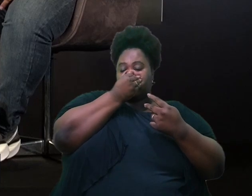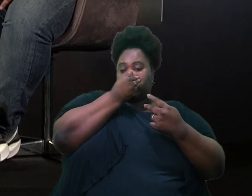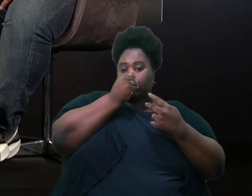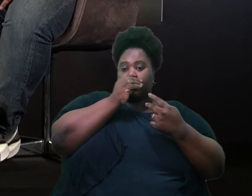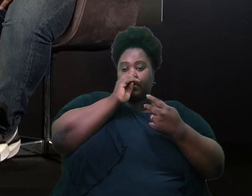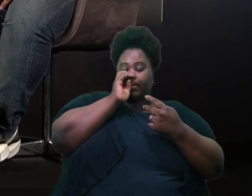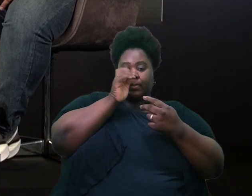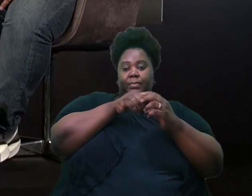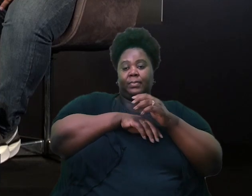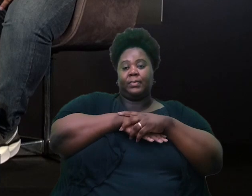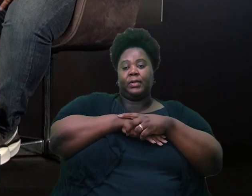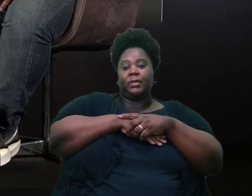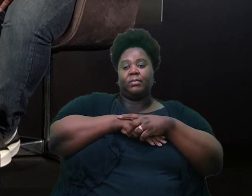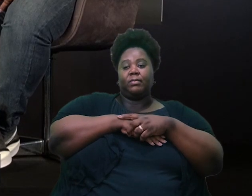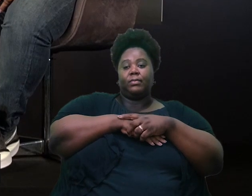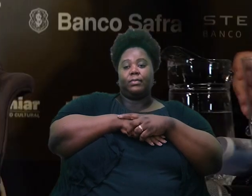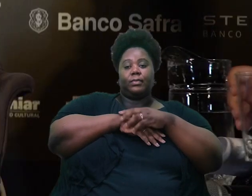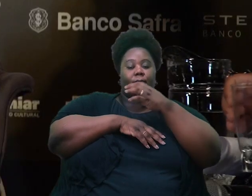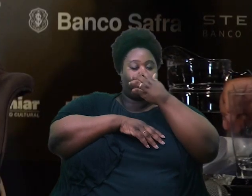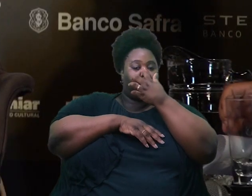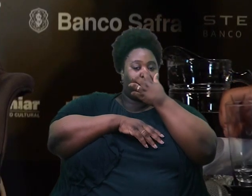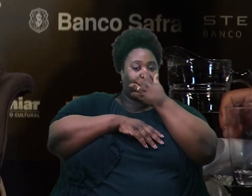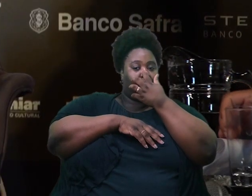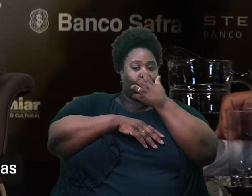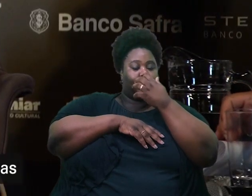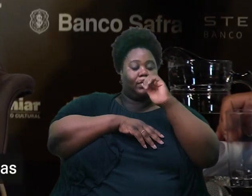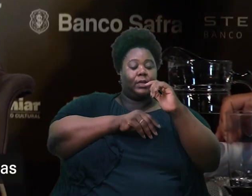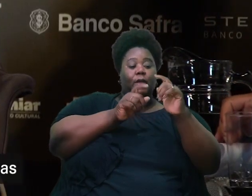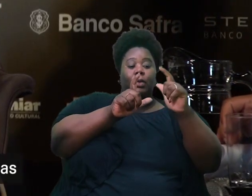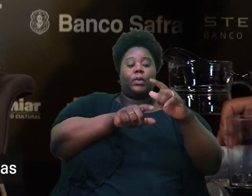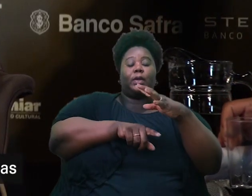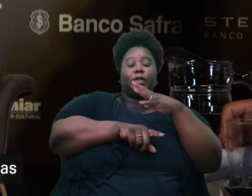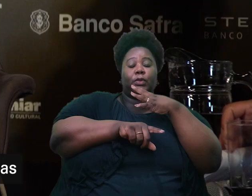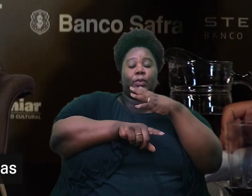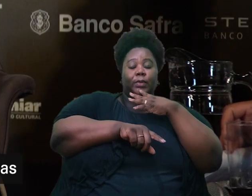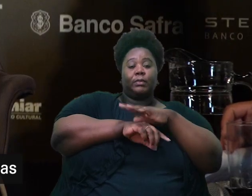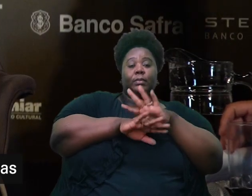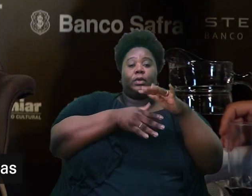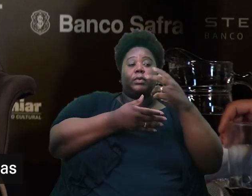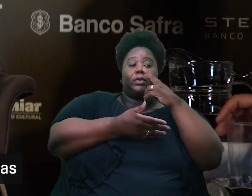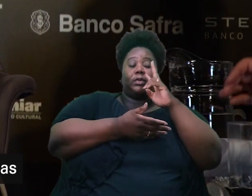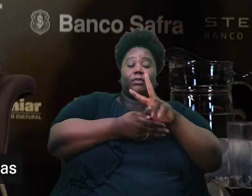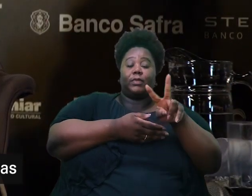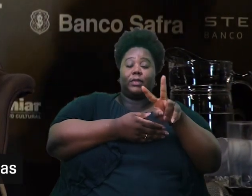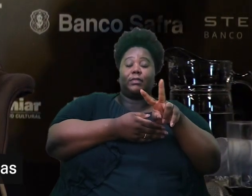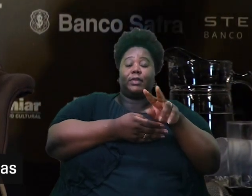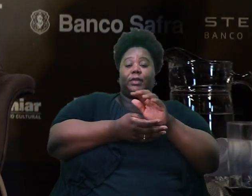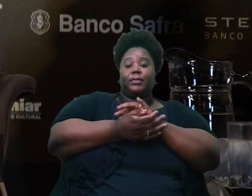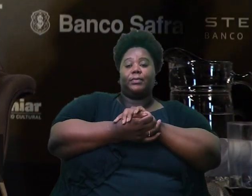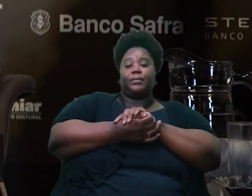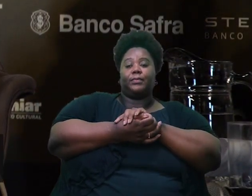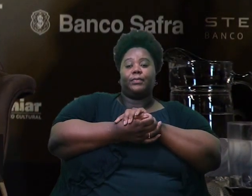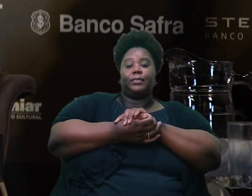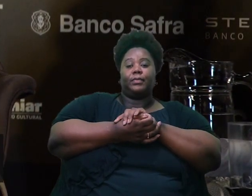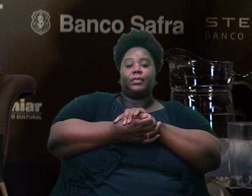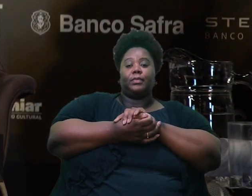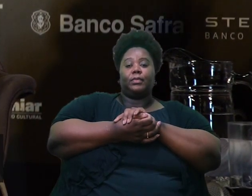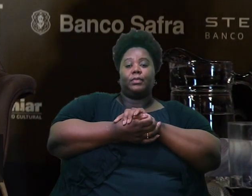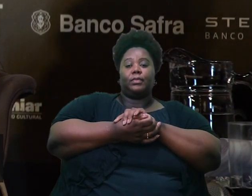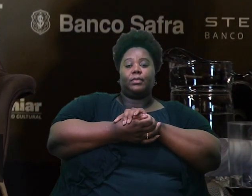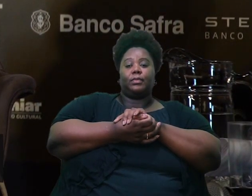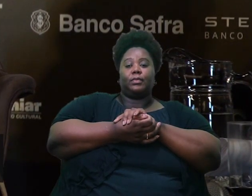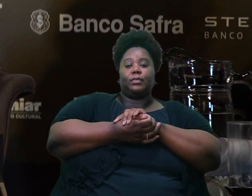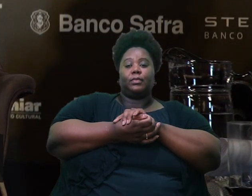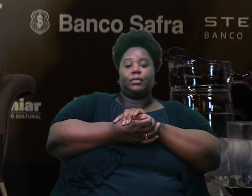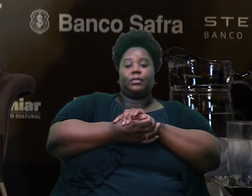É um lugar de conhecimento para vocês verem como essas peças que Marcelo nos deu